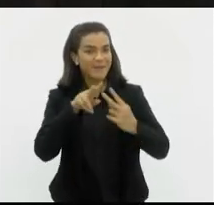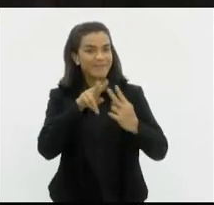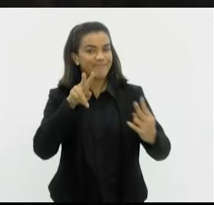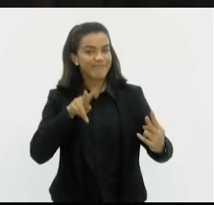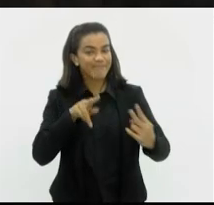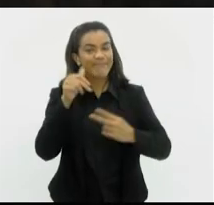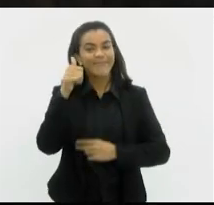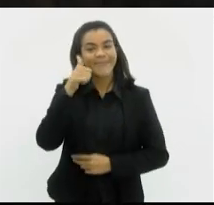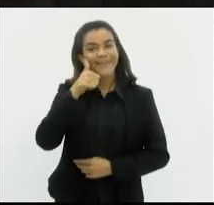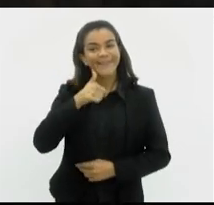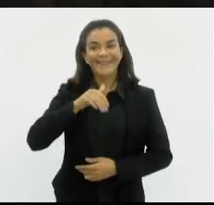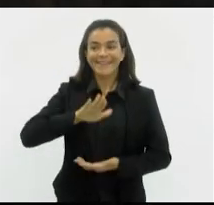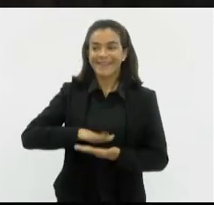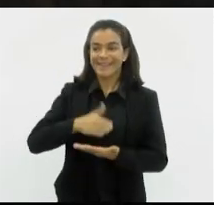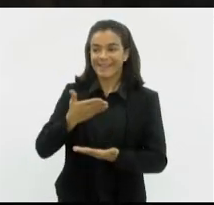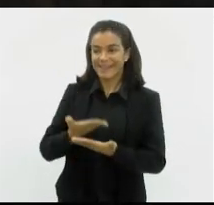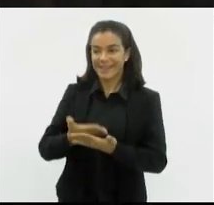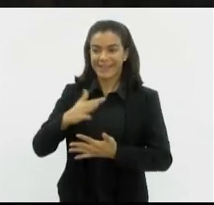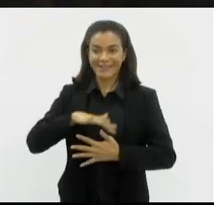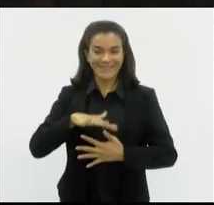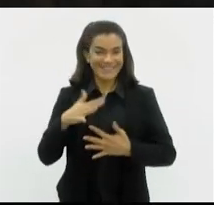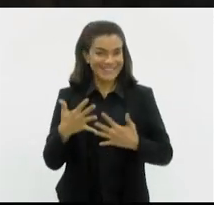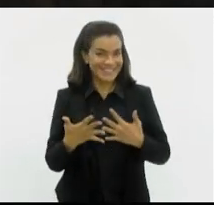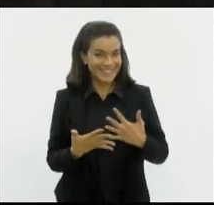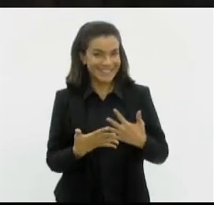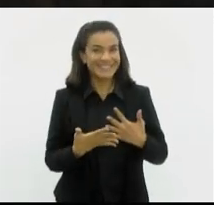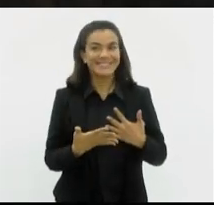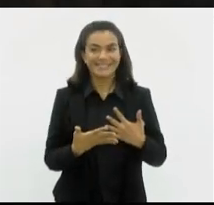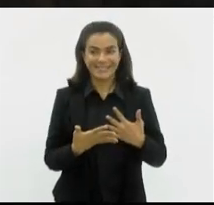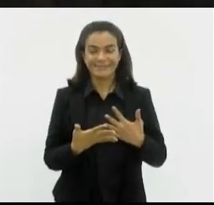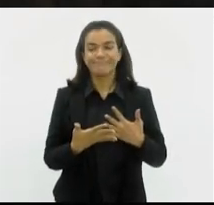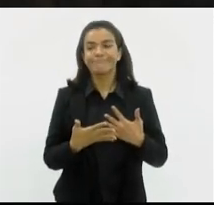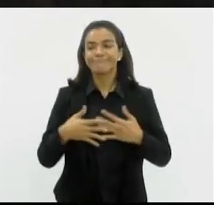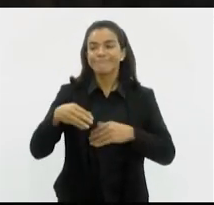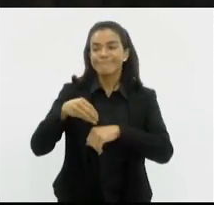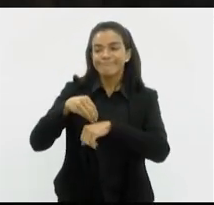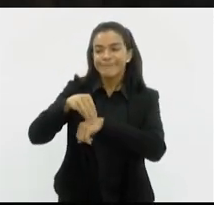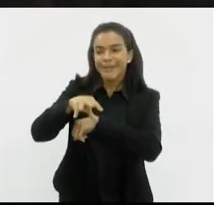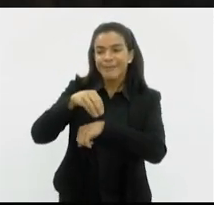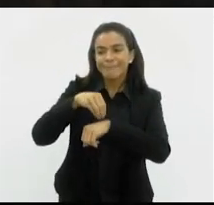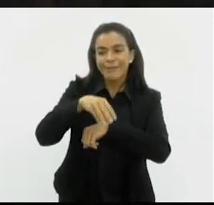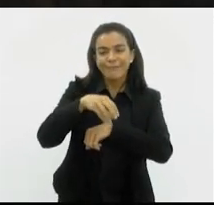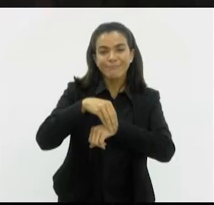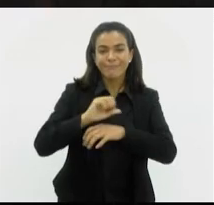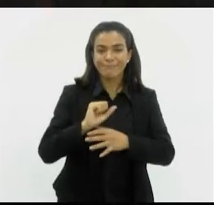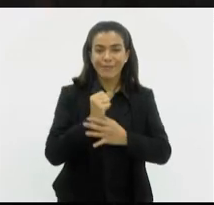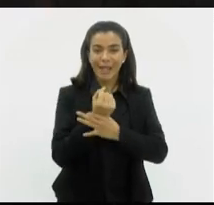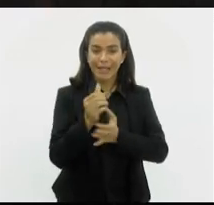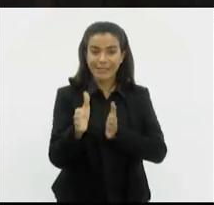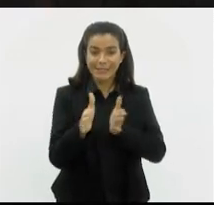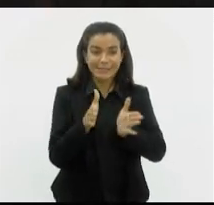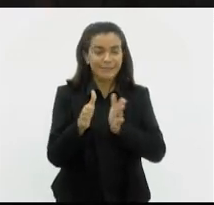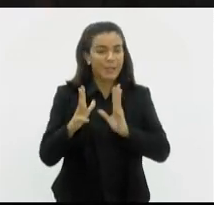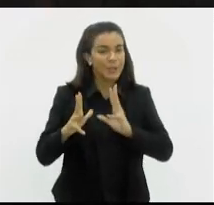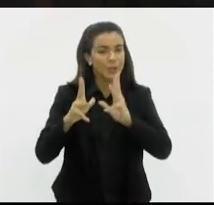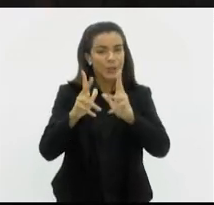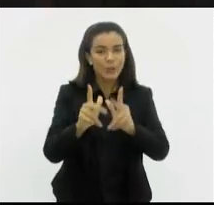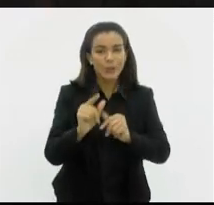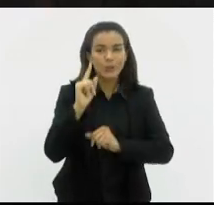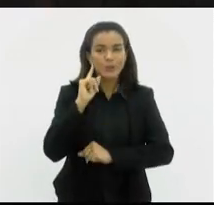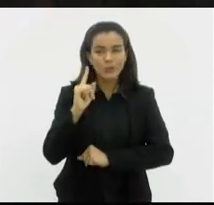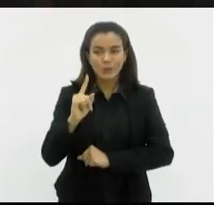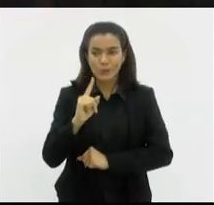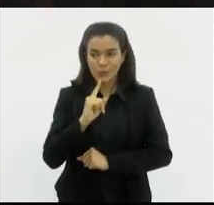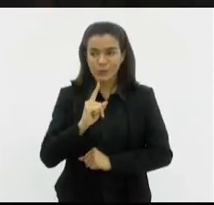senhora intérprete da língua de Libras, que leva a nossa voz aos deficientes